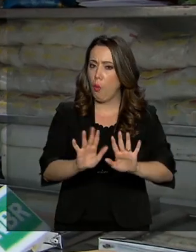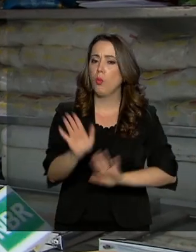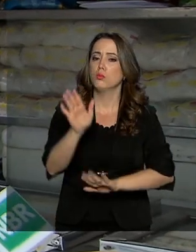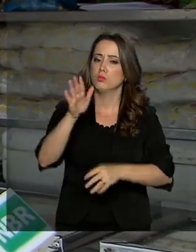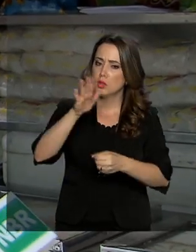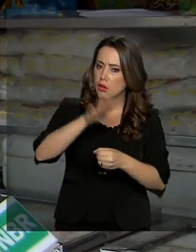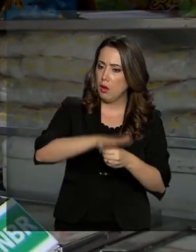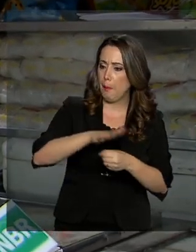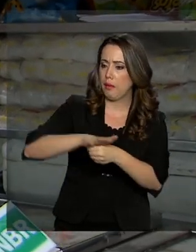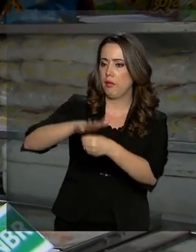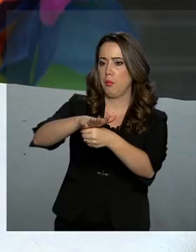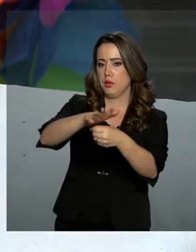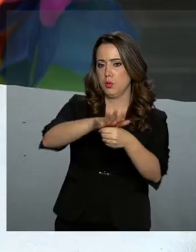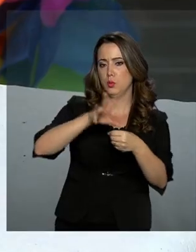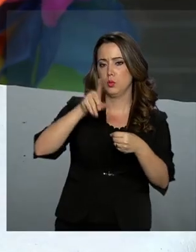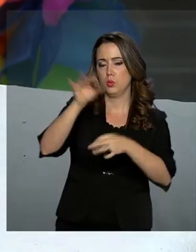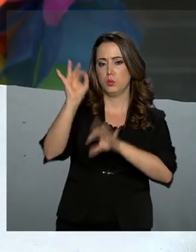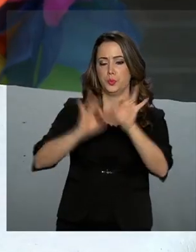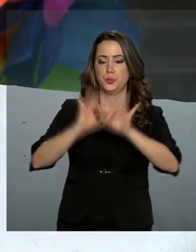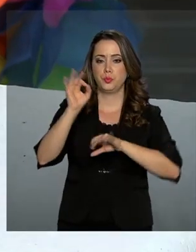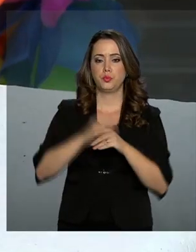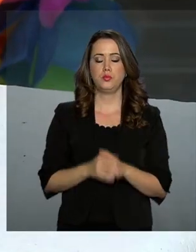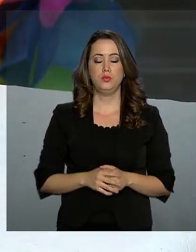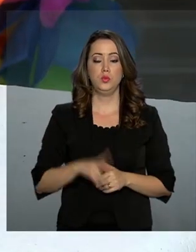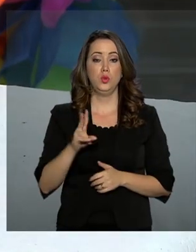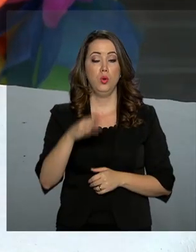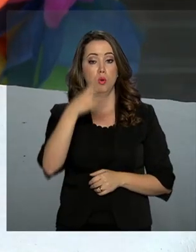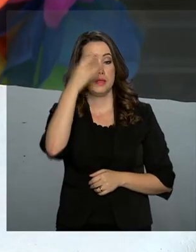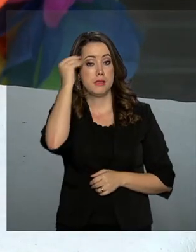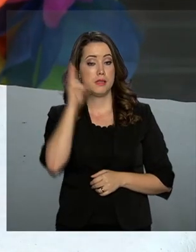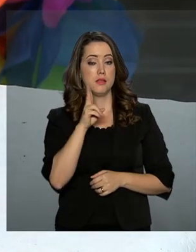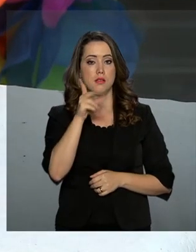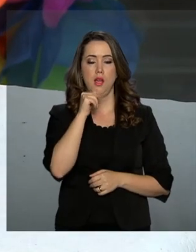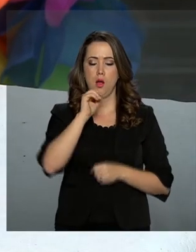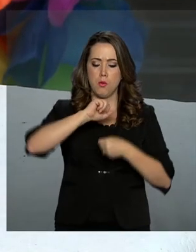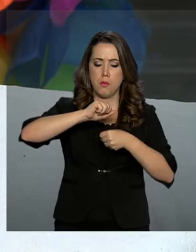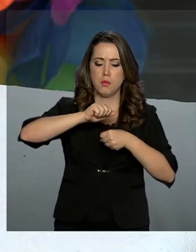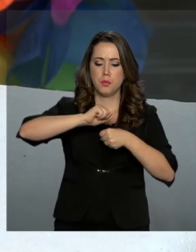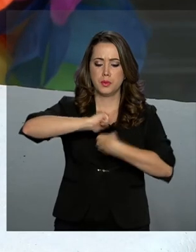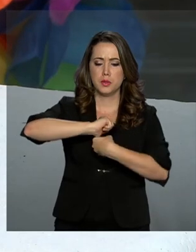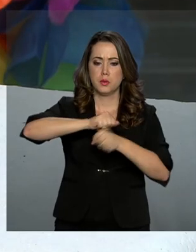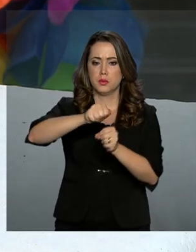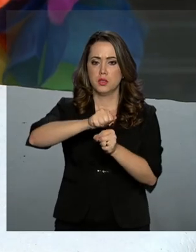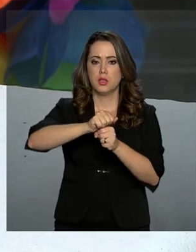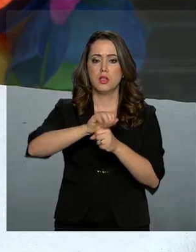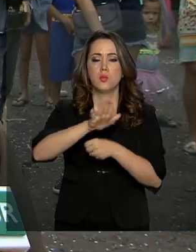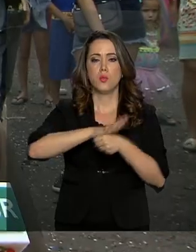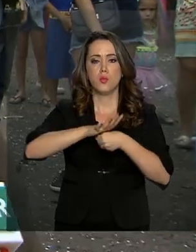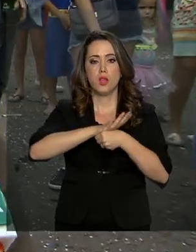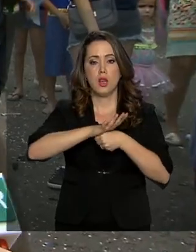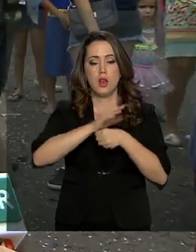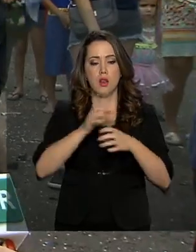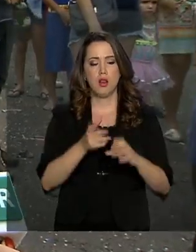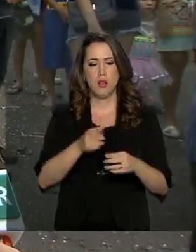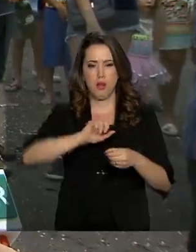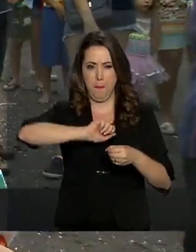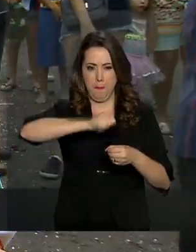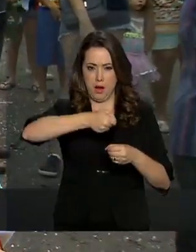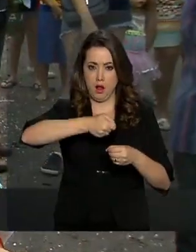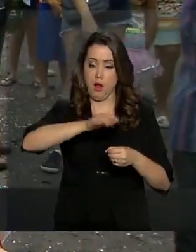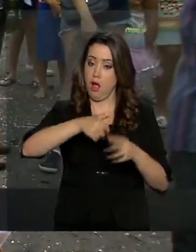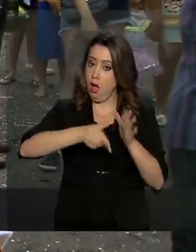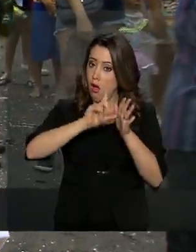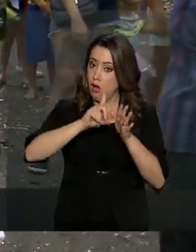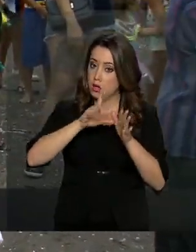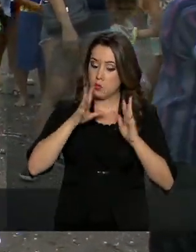tampadinho, tudo organizado. Também não se esqueça de checar se a água está lacrada e limpar a latinha. Latinha, sempre